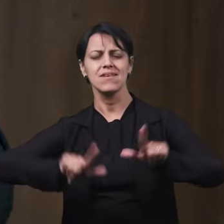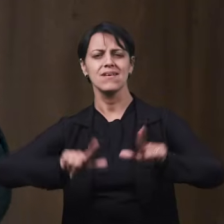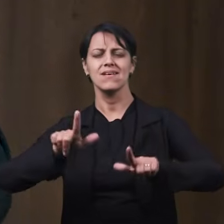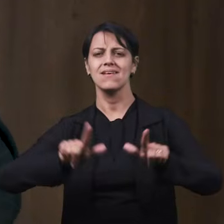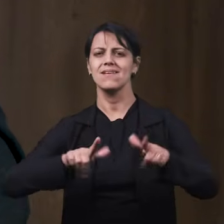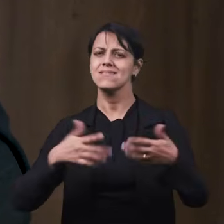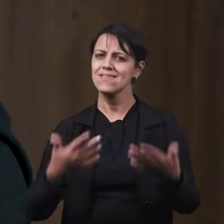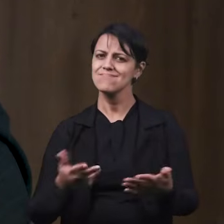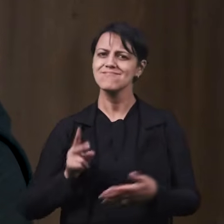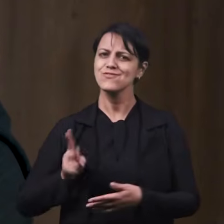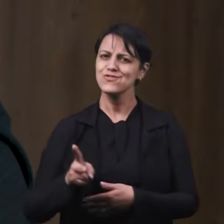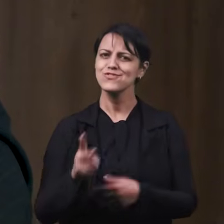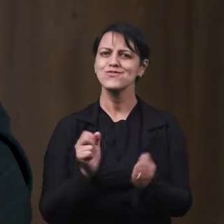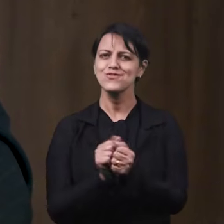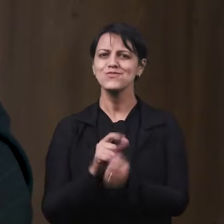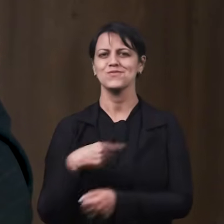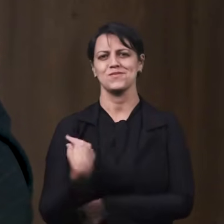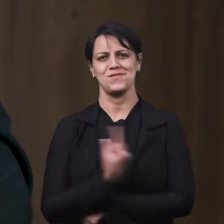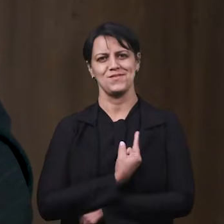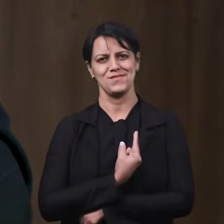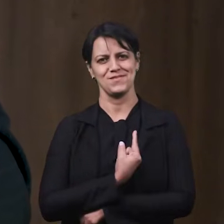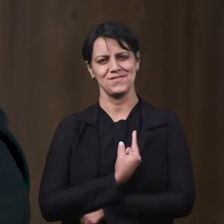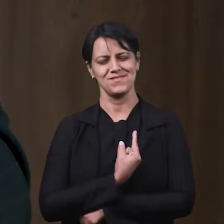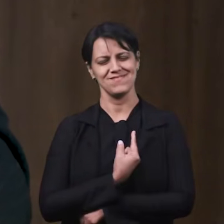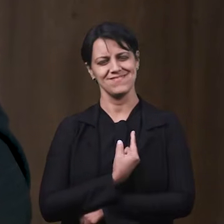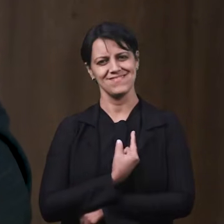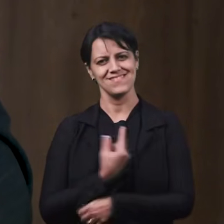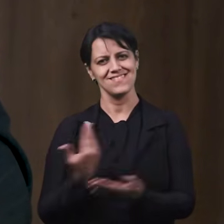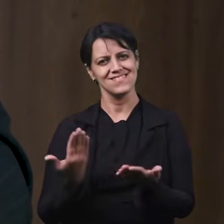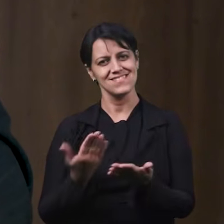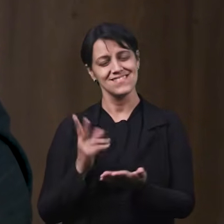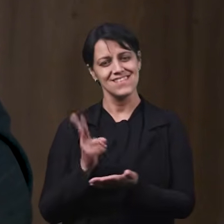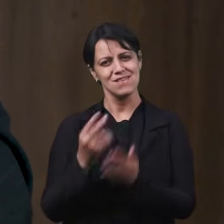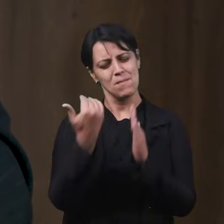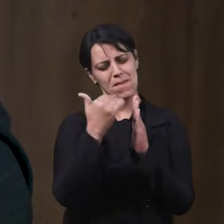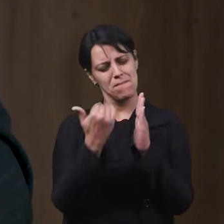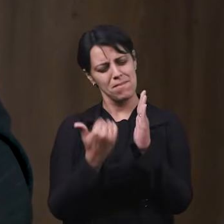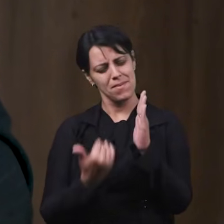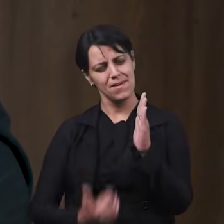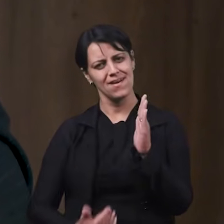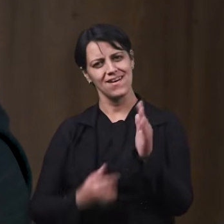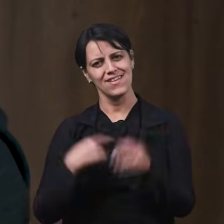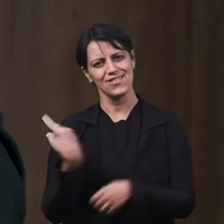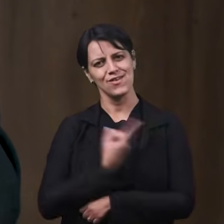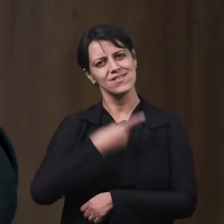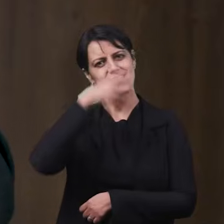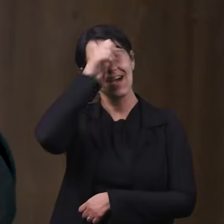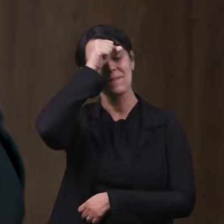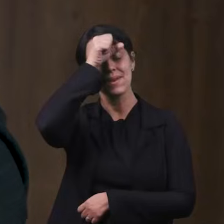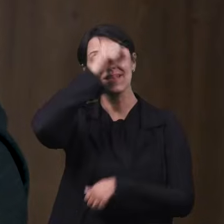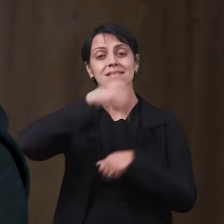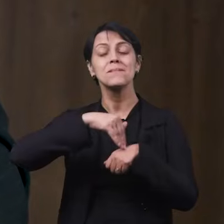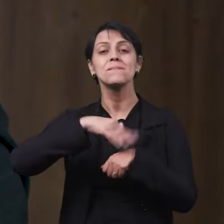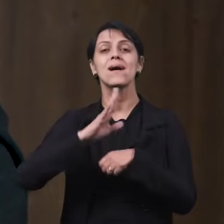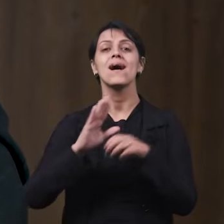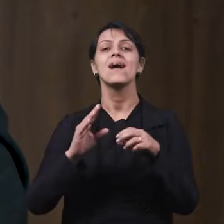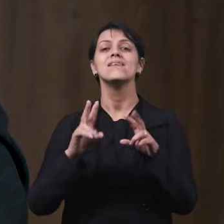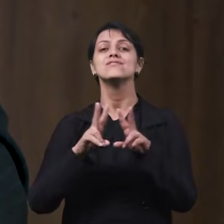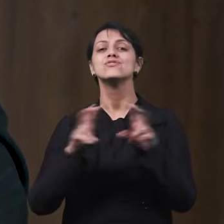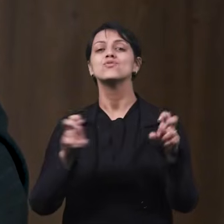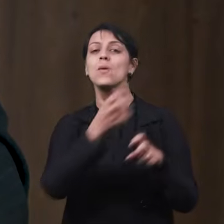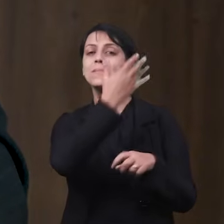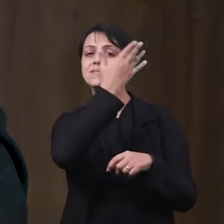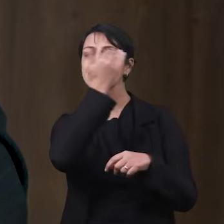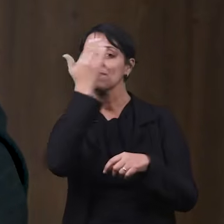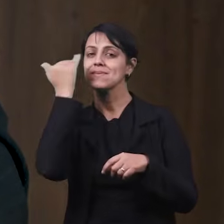Então, permaneça conosco e vamos juntos, em cada episódio, aprender um pouco mais dos princípios de sabedoria